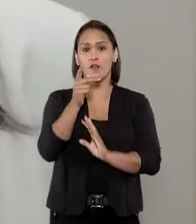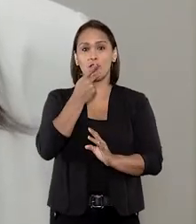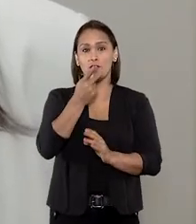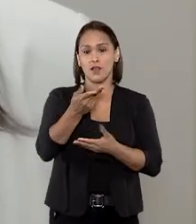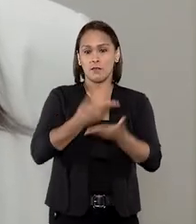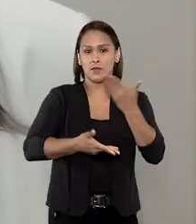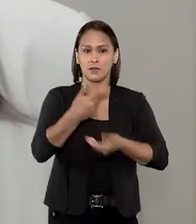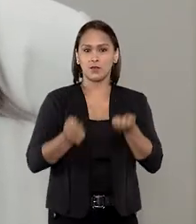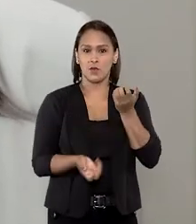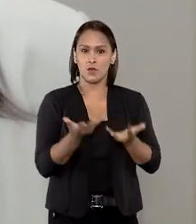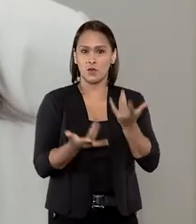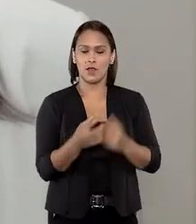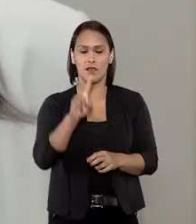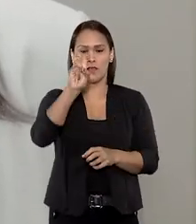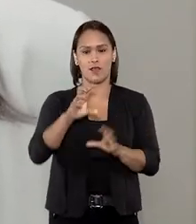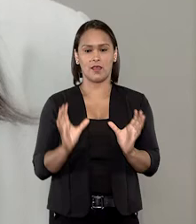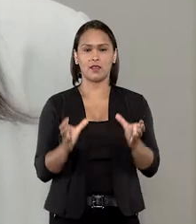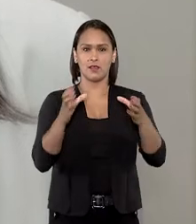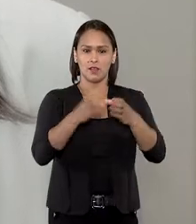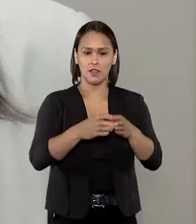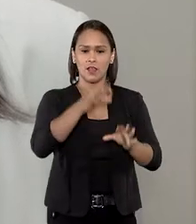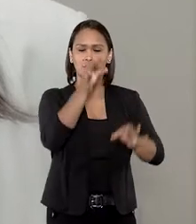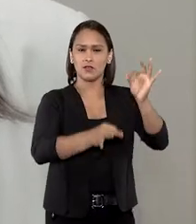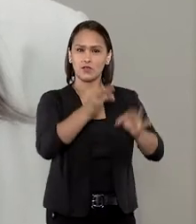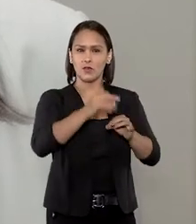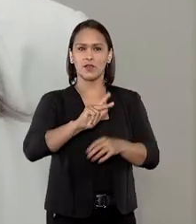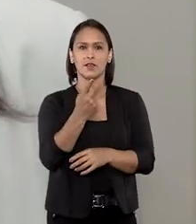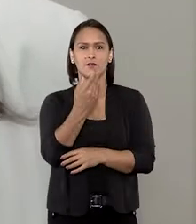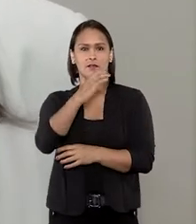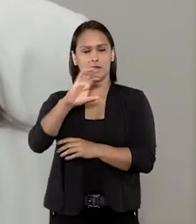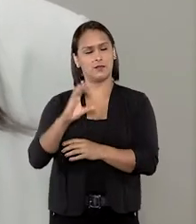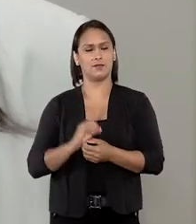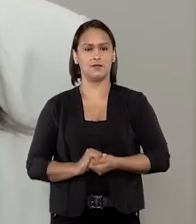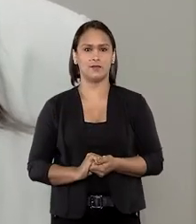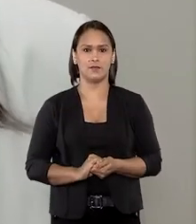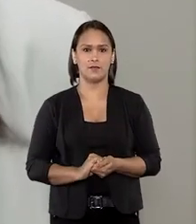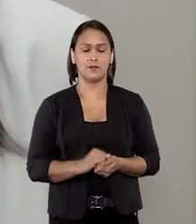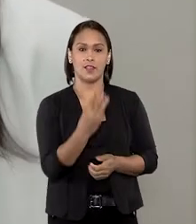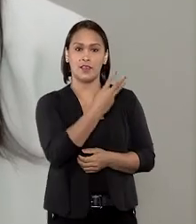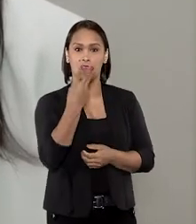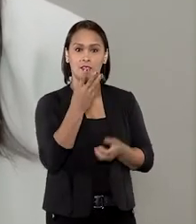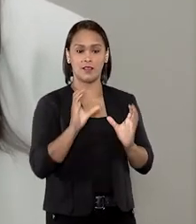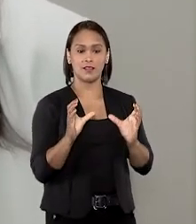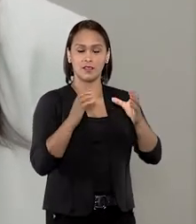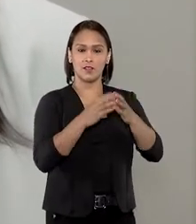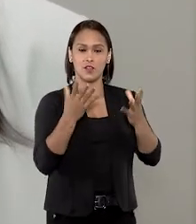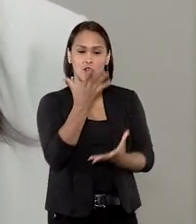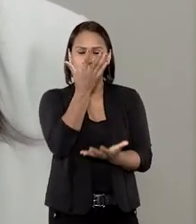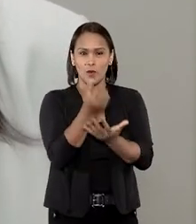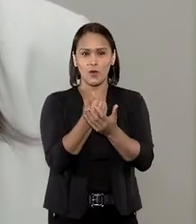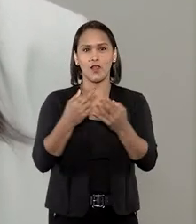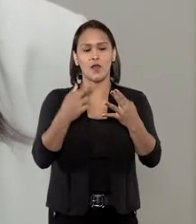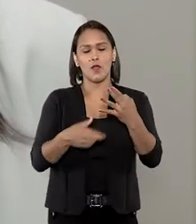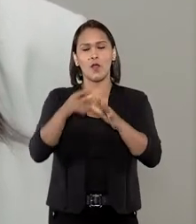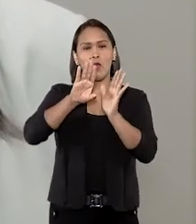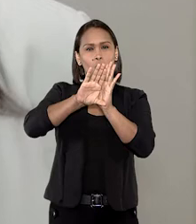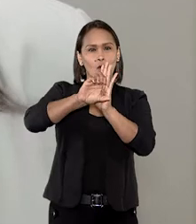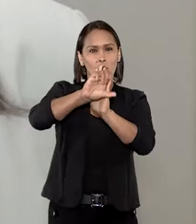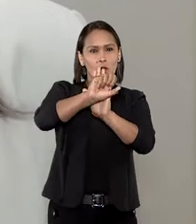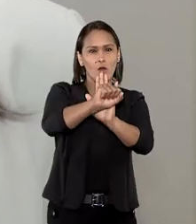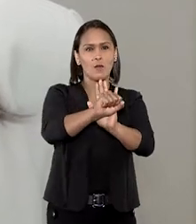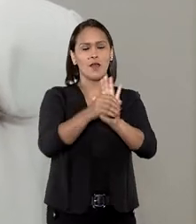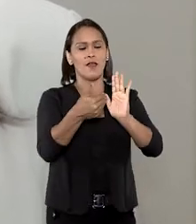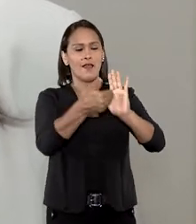participação no incêndio. A quinta turma ainda julgará o mérito do habeas corpus. E a terceira turma acolheu recurso do Google